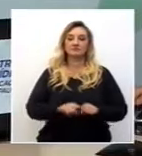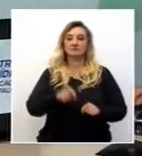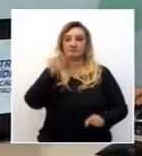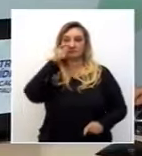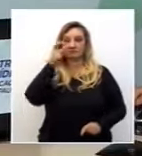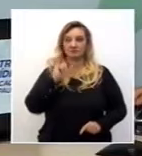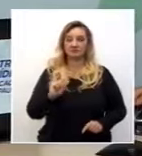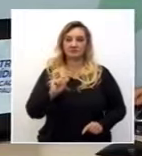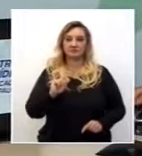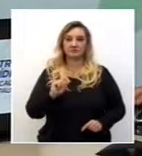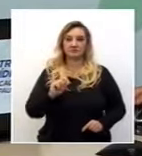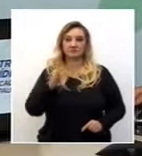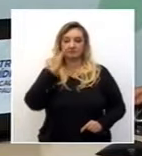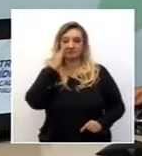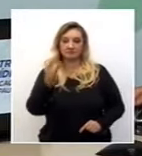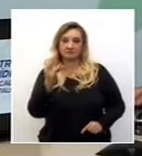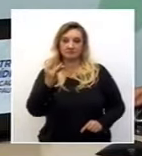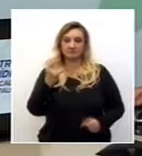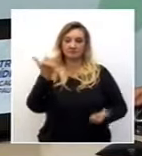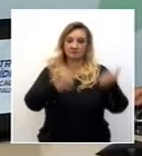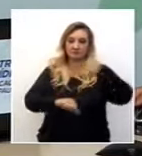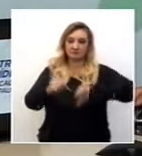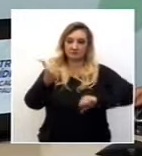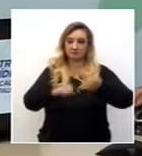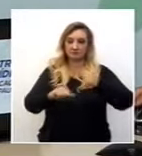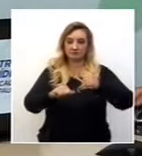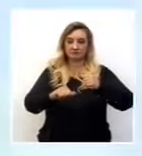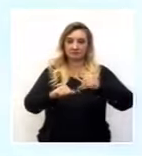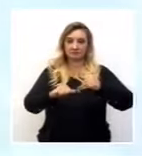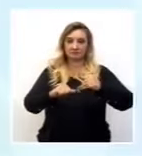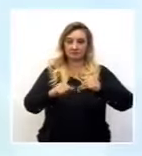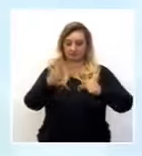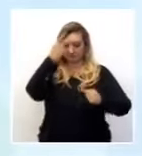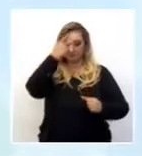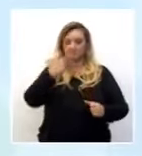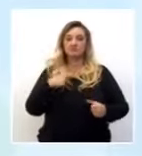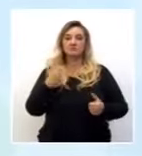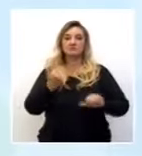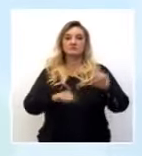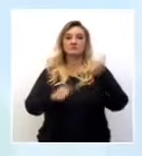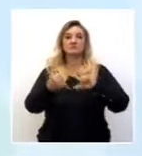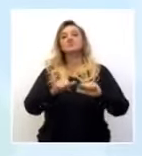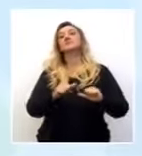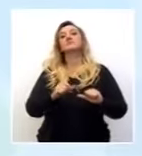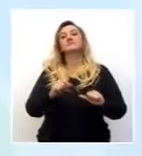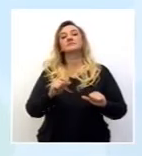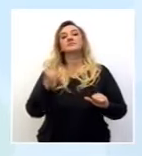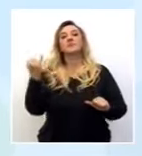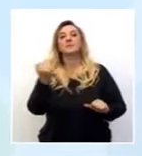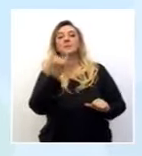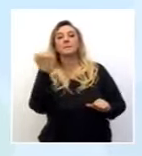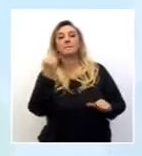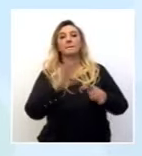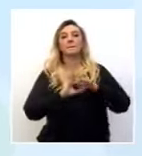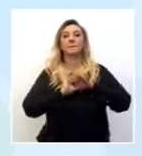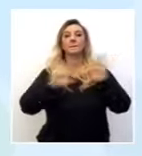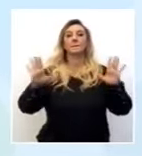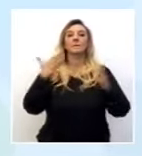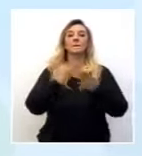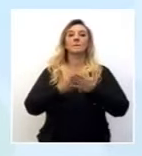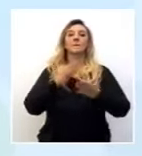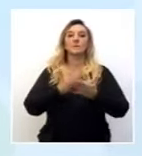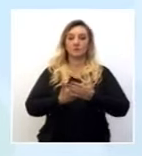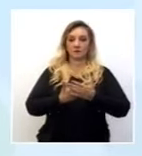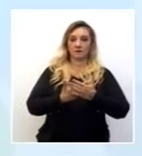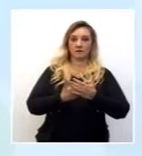né, Bruno? Esse ponto de atenção na avaliação da autoavaliação, né? Considerando a importância da autonomia dos